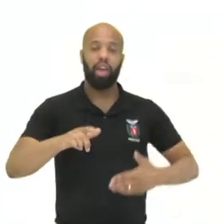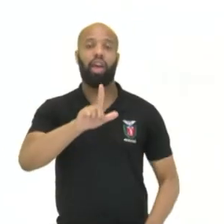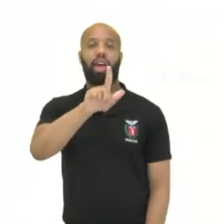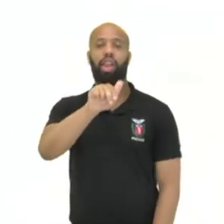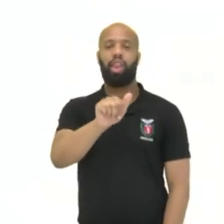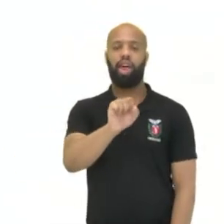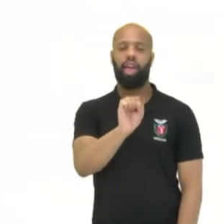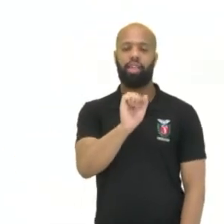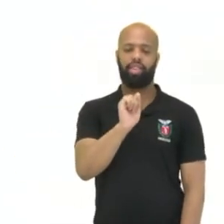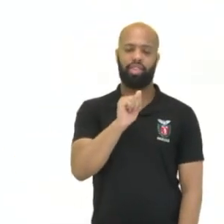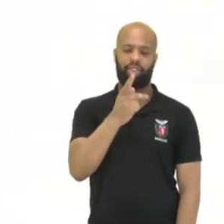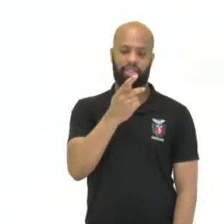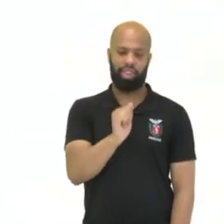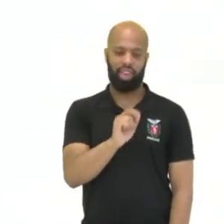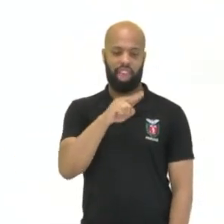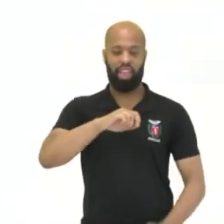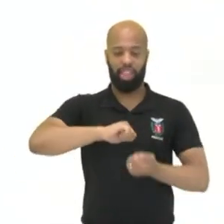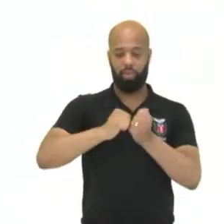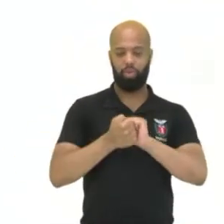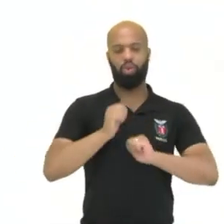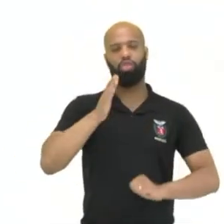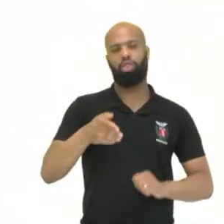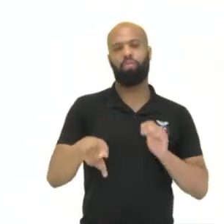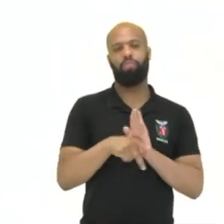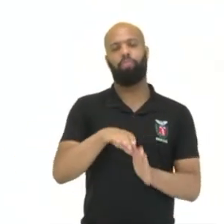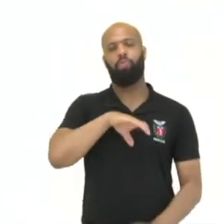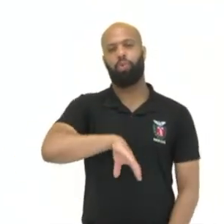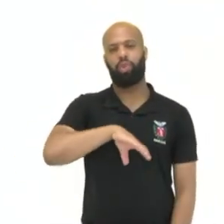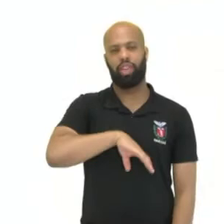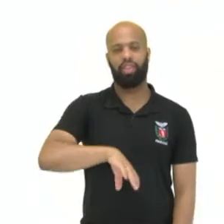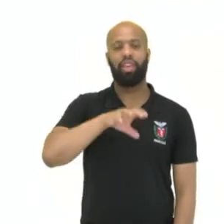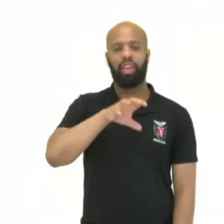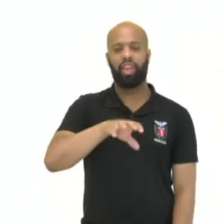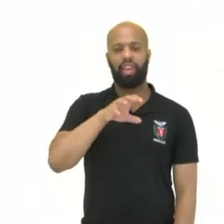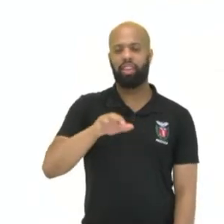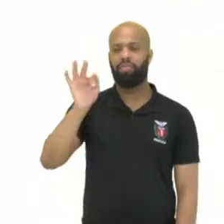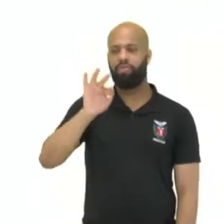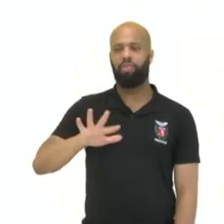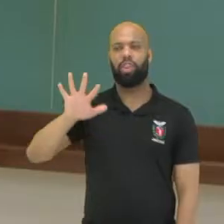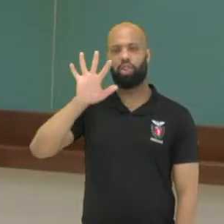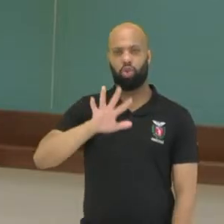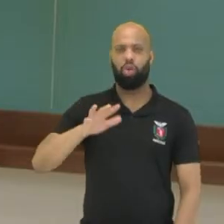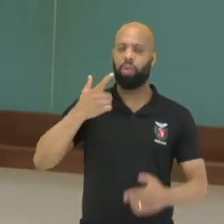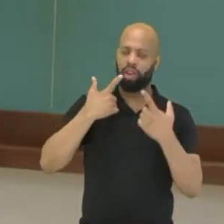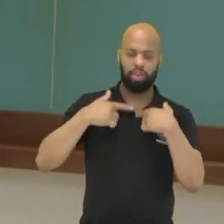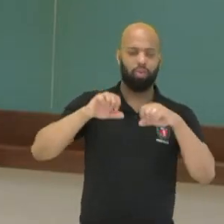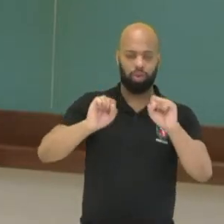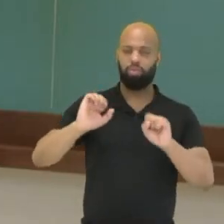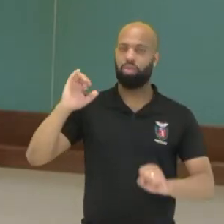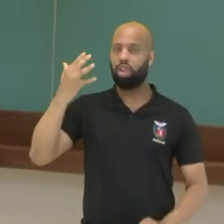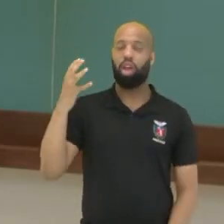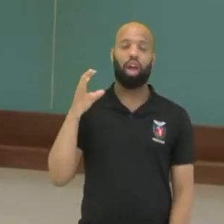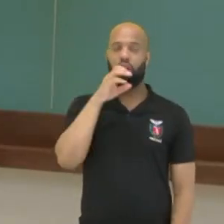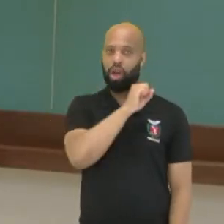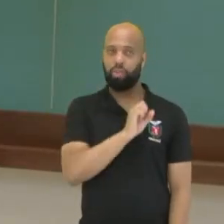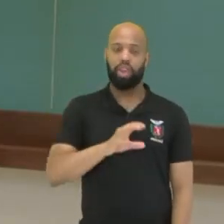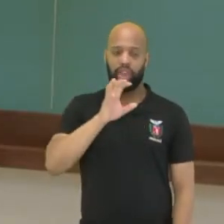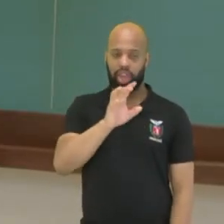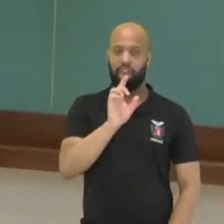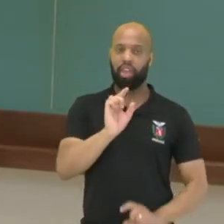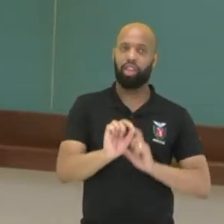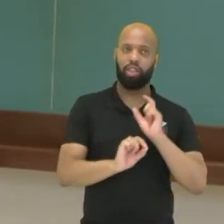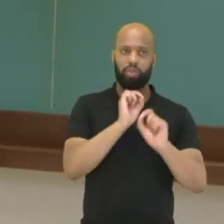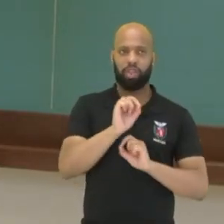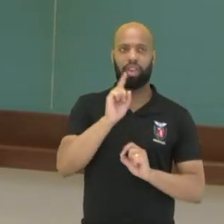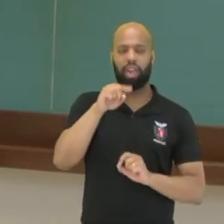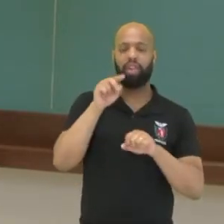O fenômeno linguístico acontece na língua portuguesa de maneira muito espontânea. E esses estrangeirismos